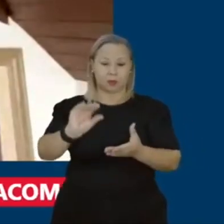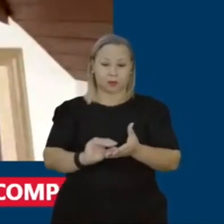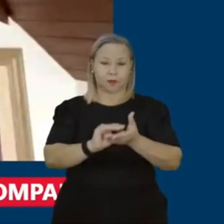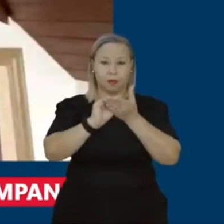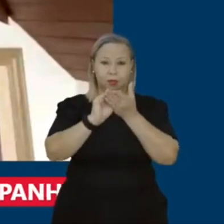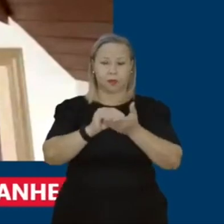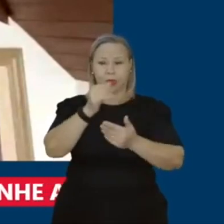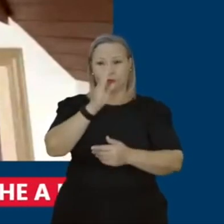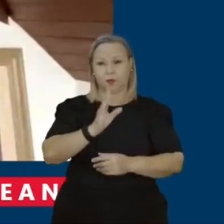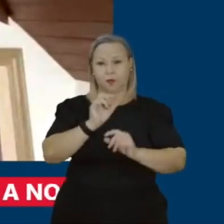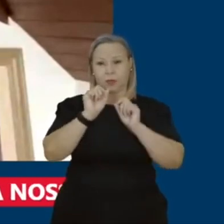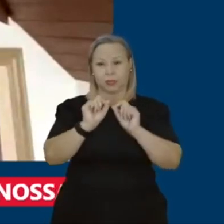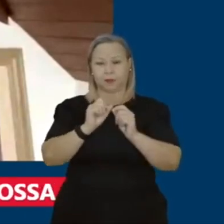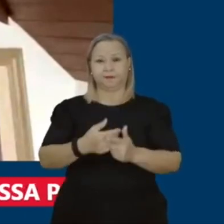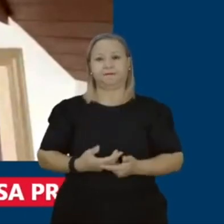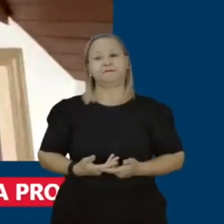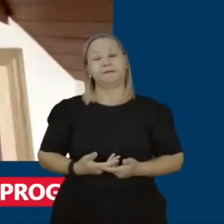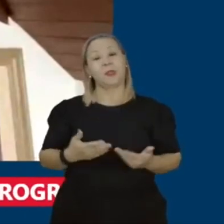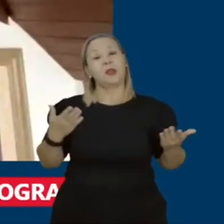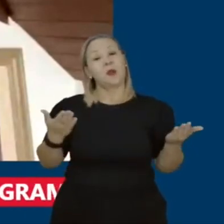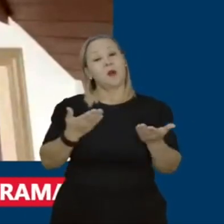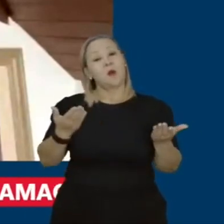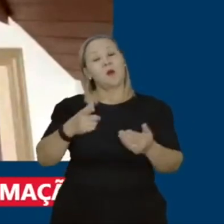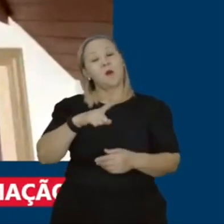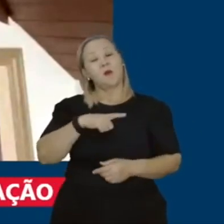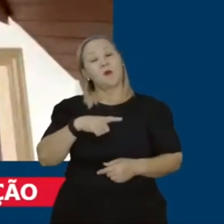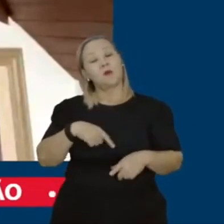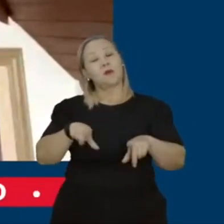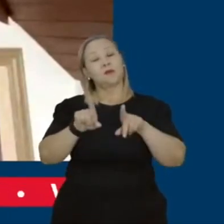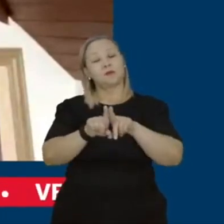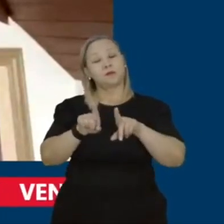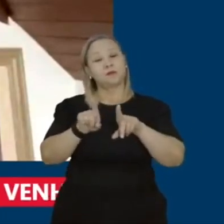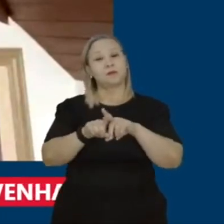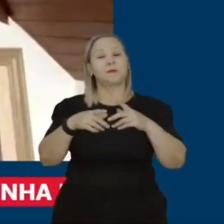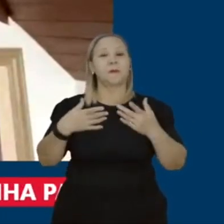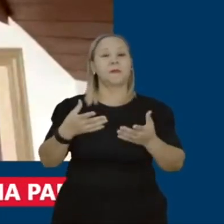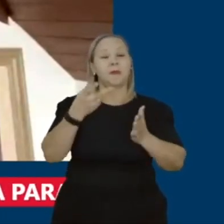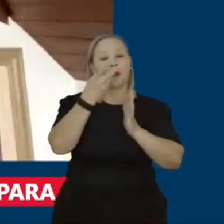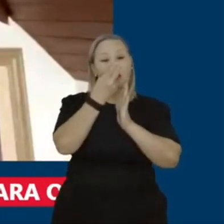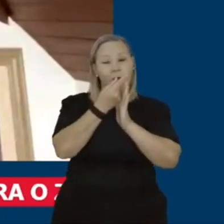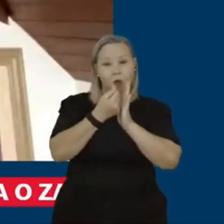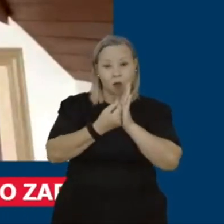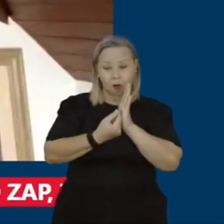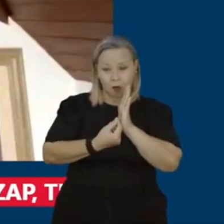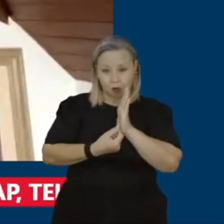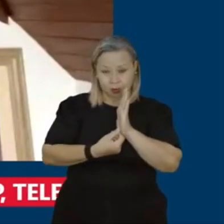no Brasil. Agora, hoje, nós temos também o orçamento